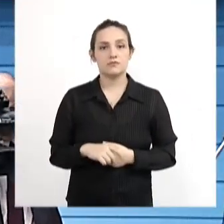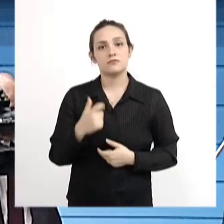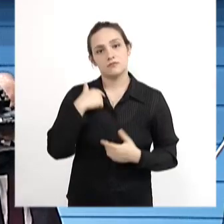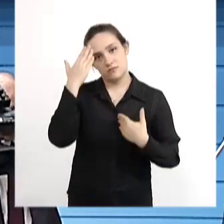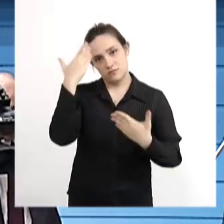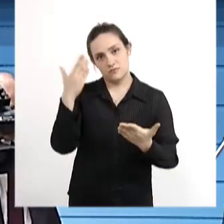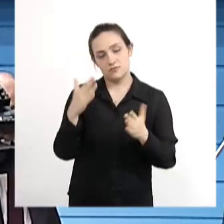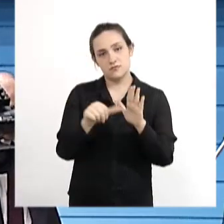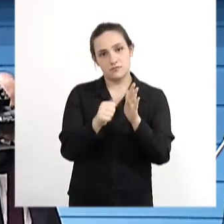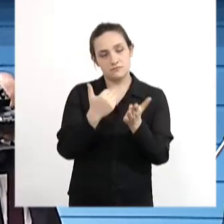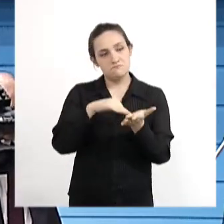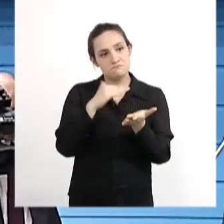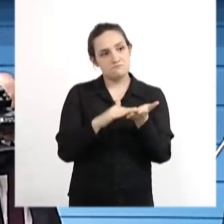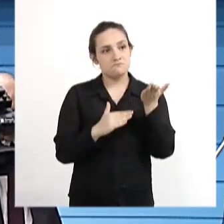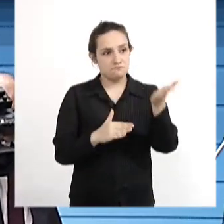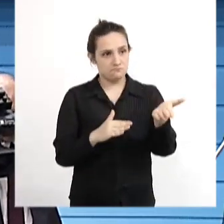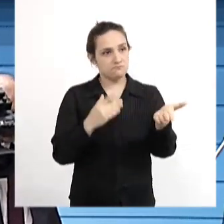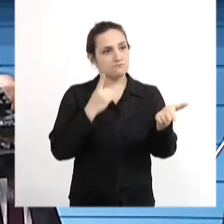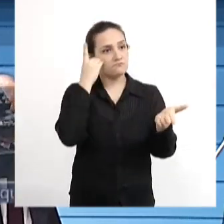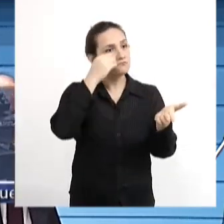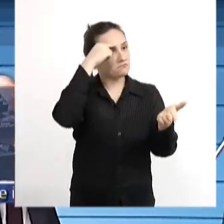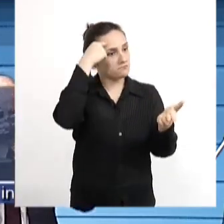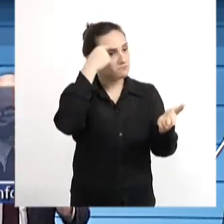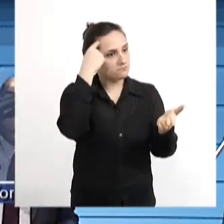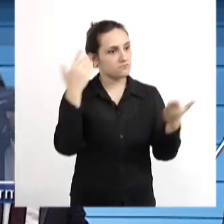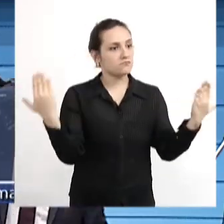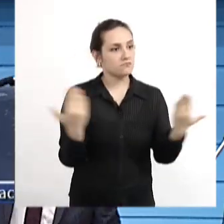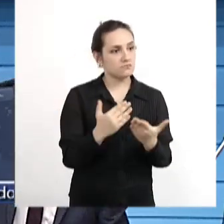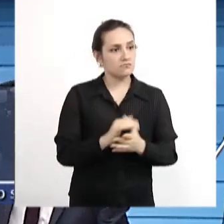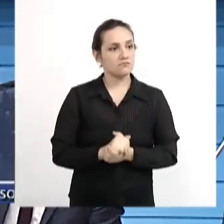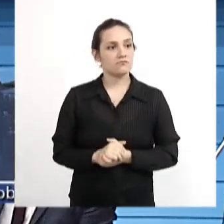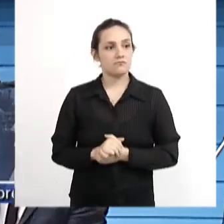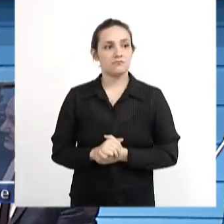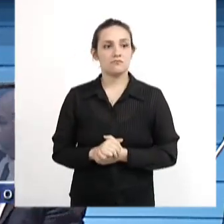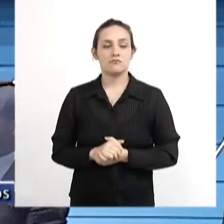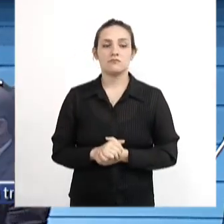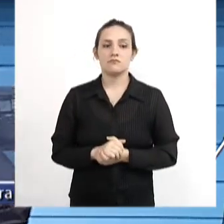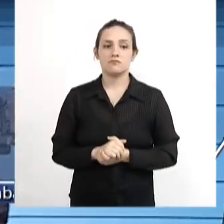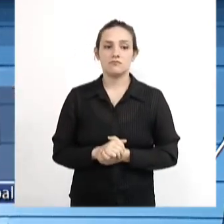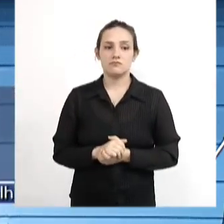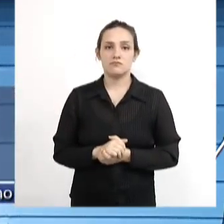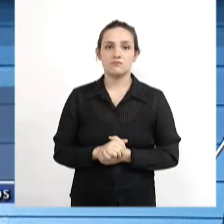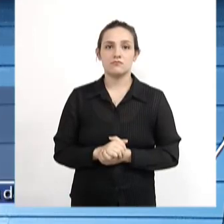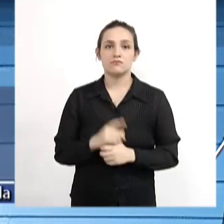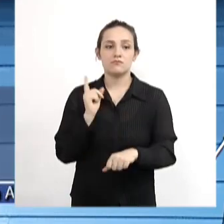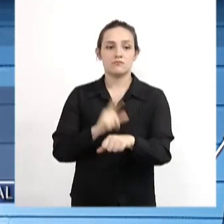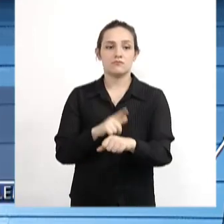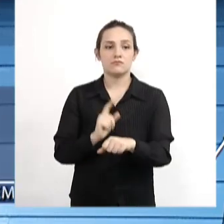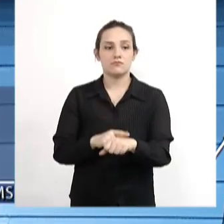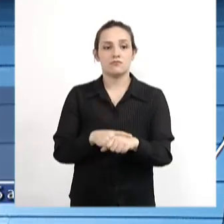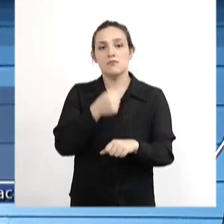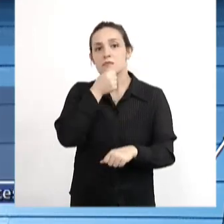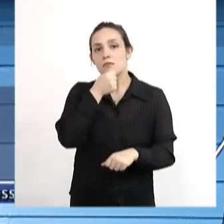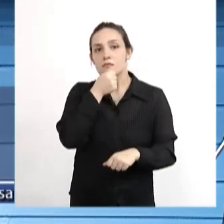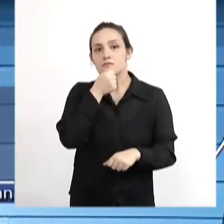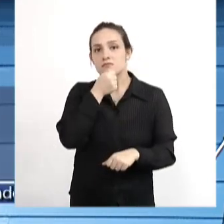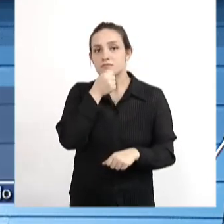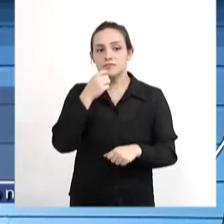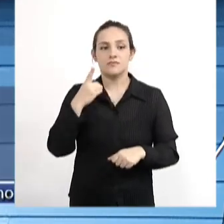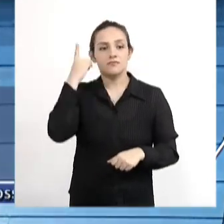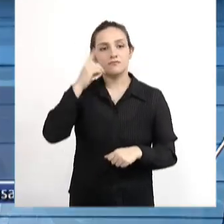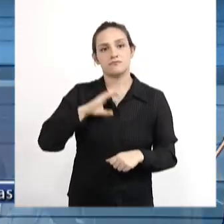Agradeço, senhor primeiro secretário, deputado Zé Teixeira. Com a palavra, no pequeno expediente, o deputado Capitão